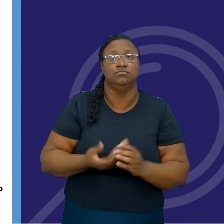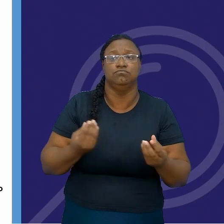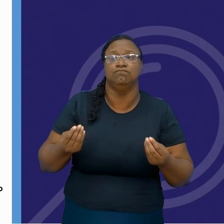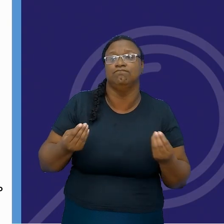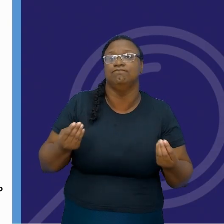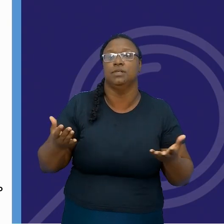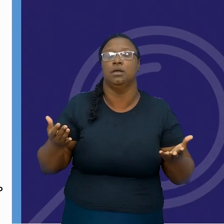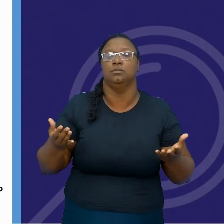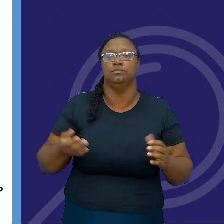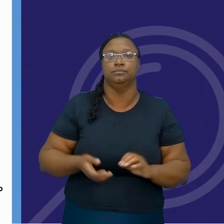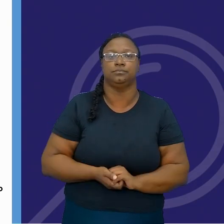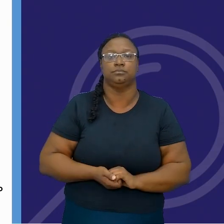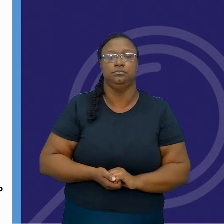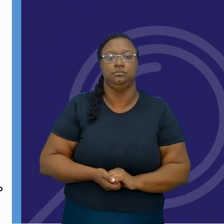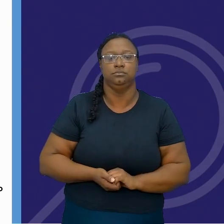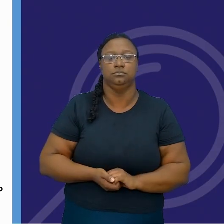localidades